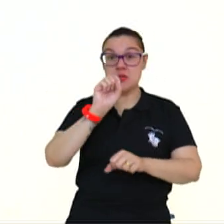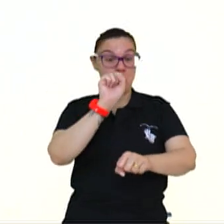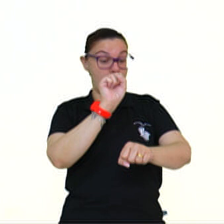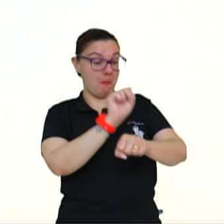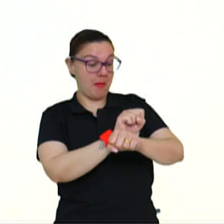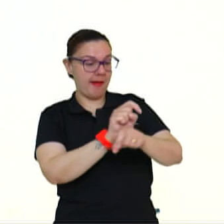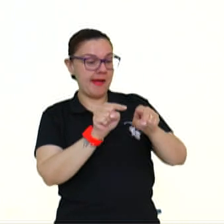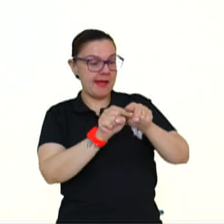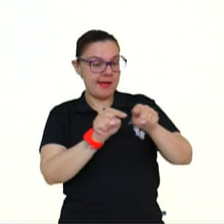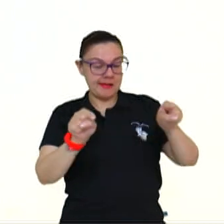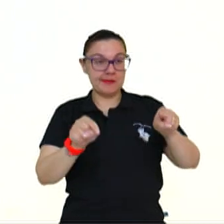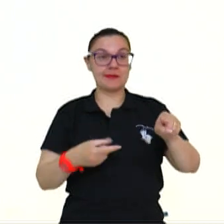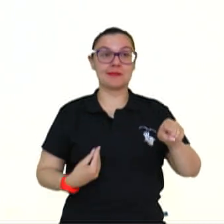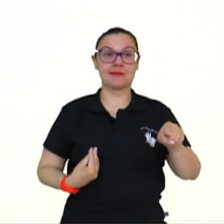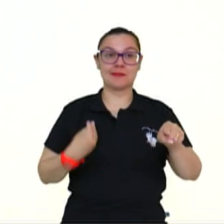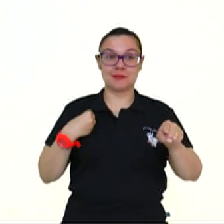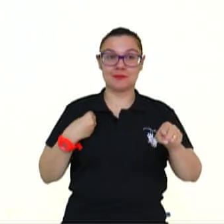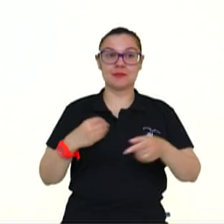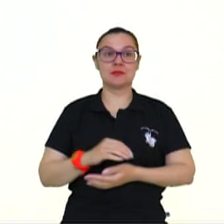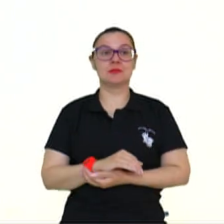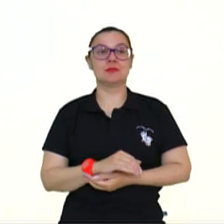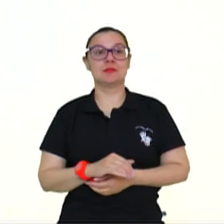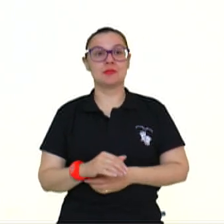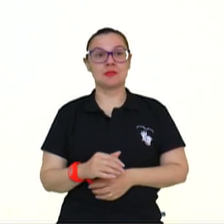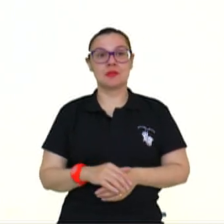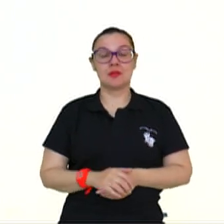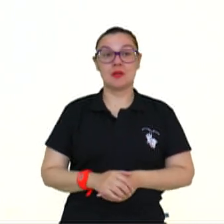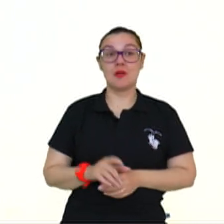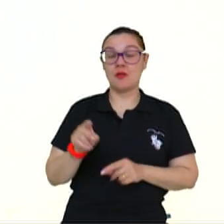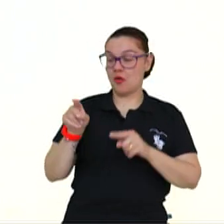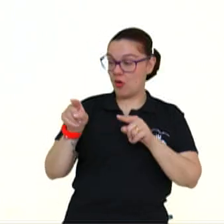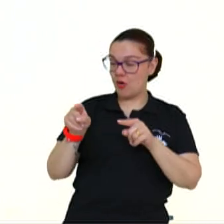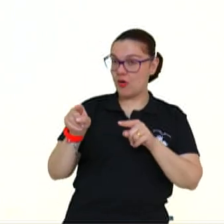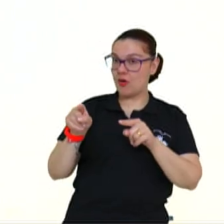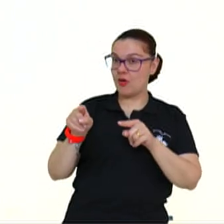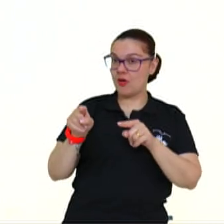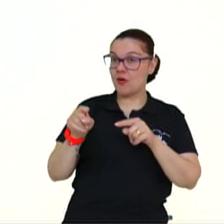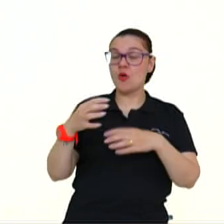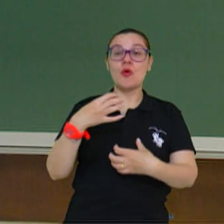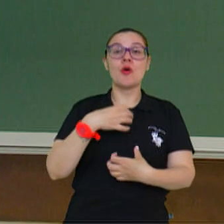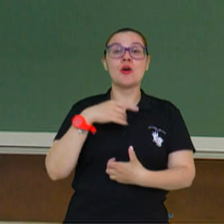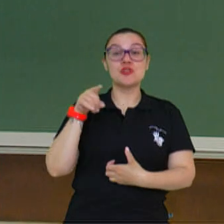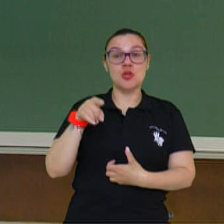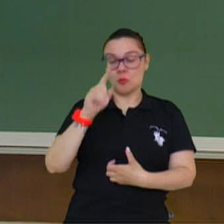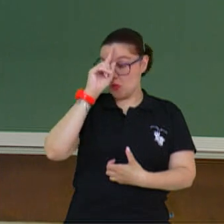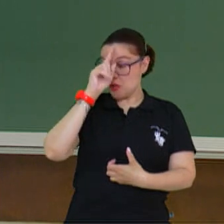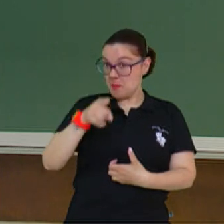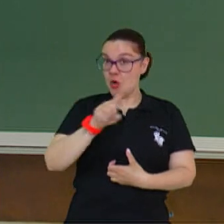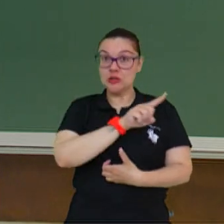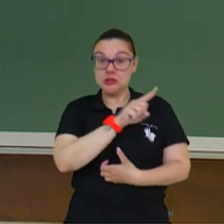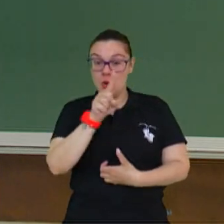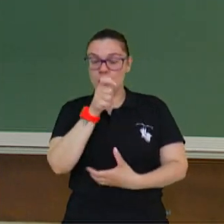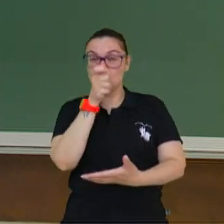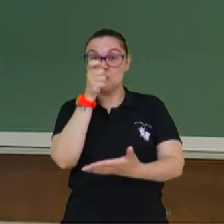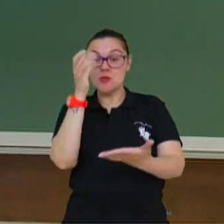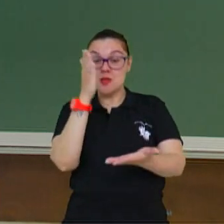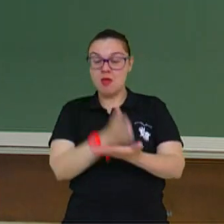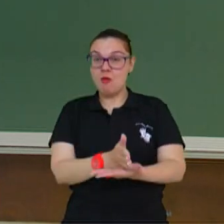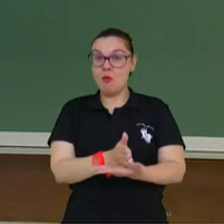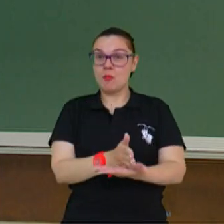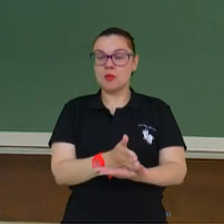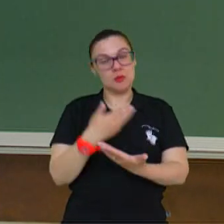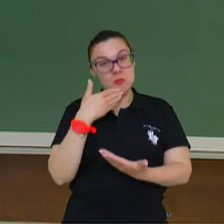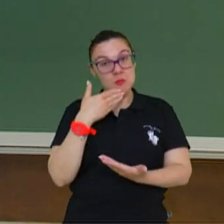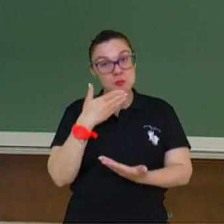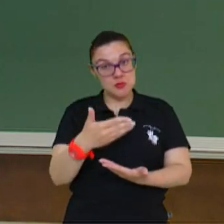interrompa a linha da vida, ó. Já começamos aqui, ó. Já começamos com qual modo verbal aqui? Imperativo, ó. Não interrompa. Estão